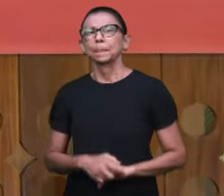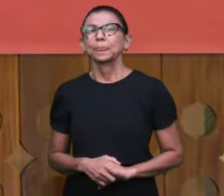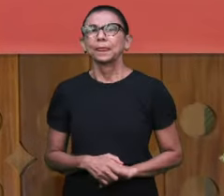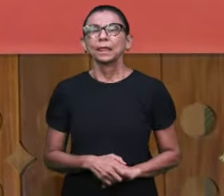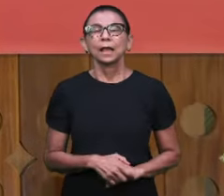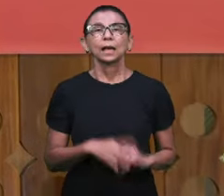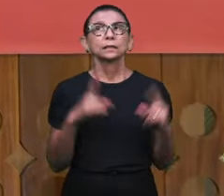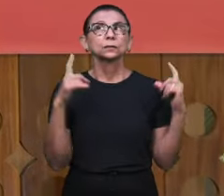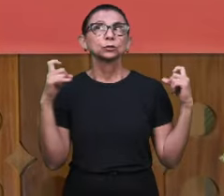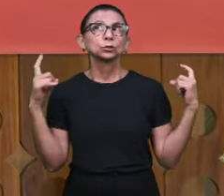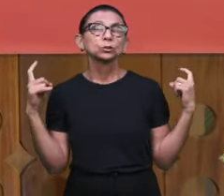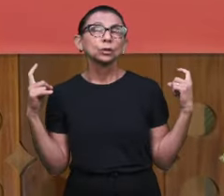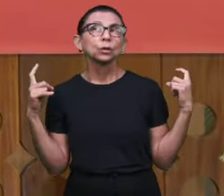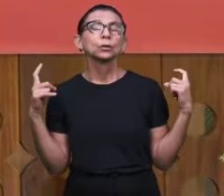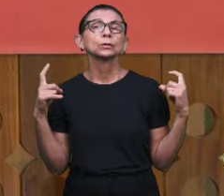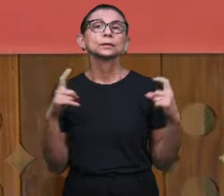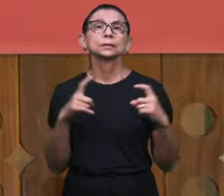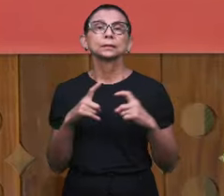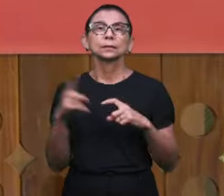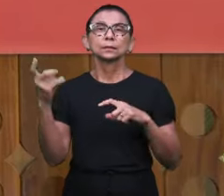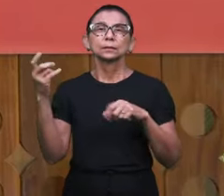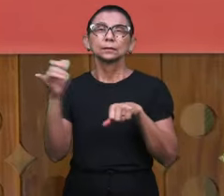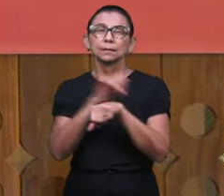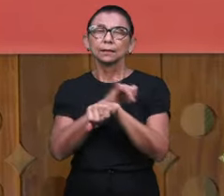nação, mas não como reino.